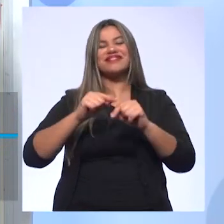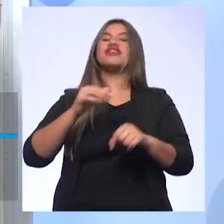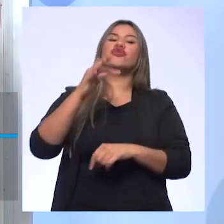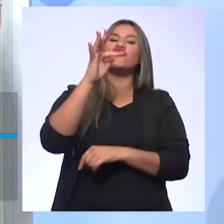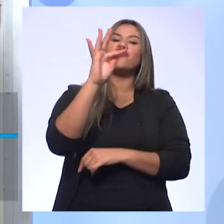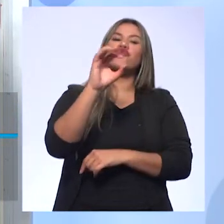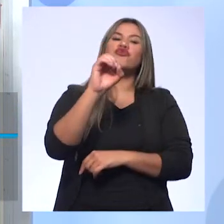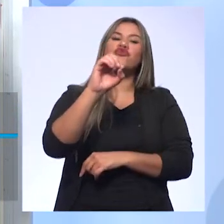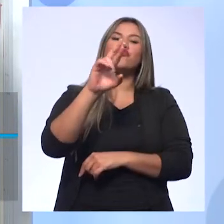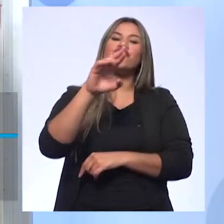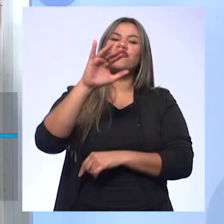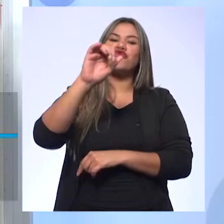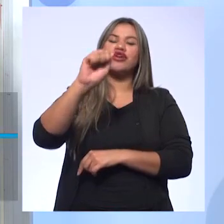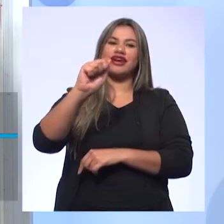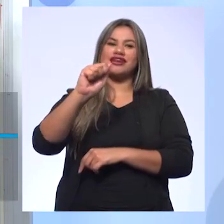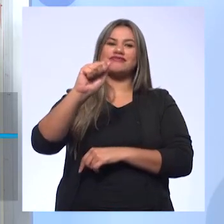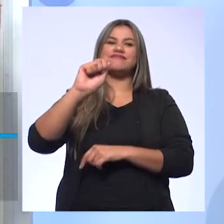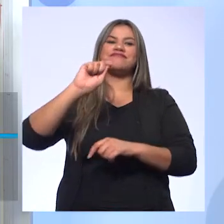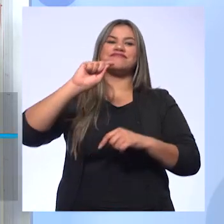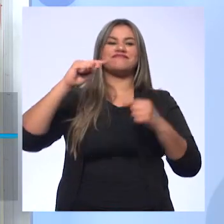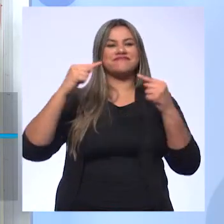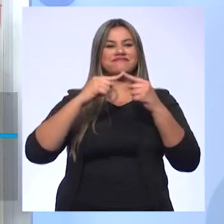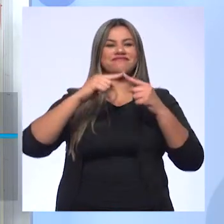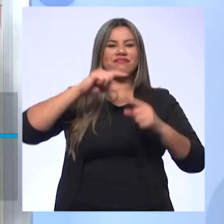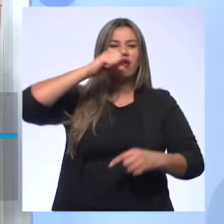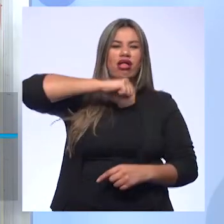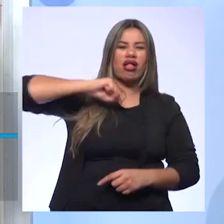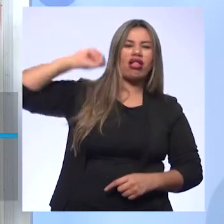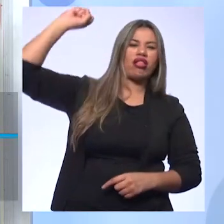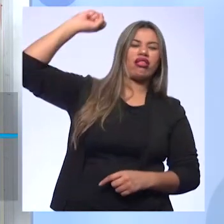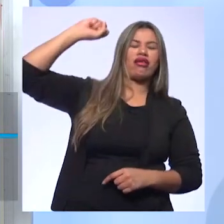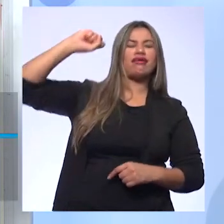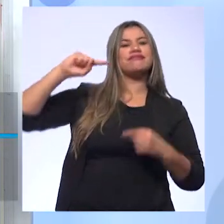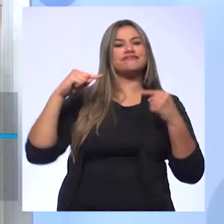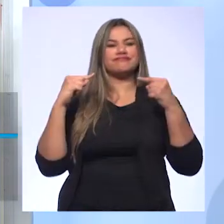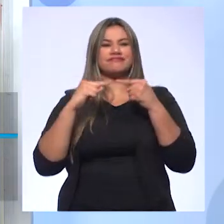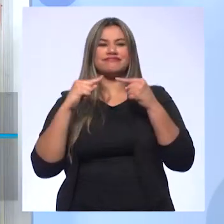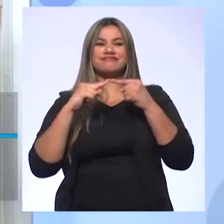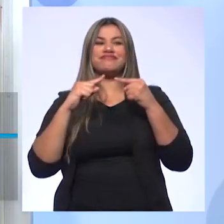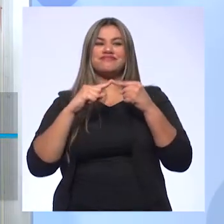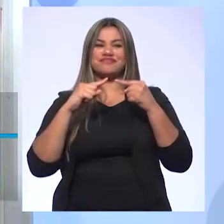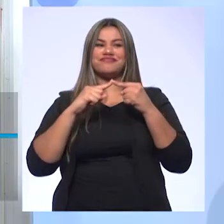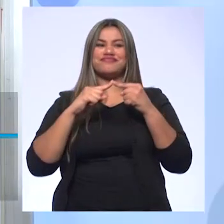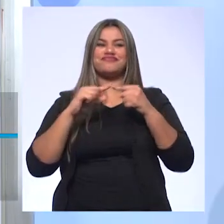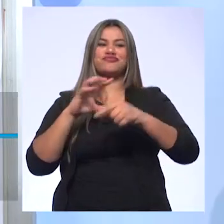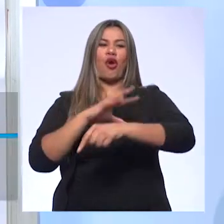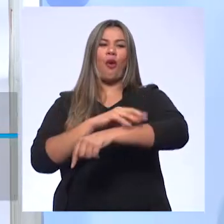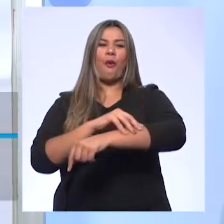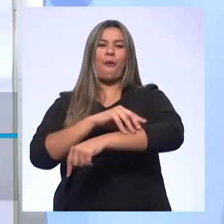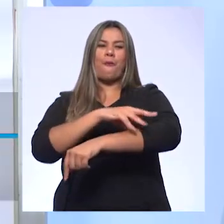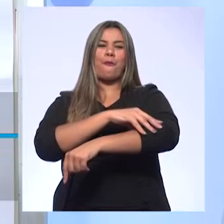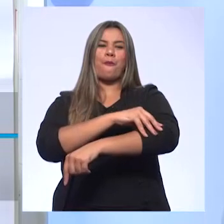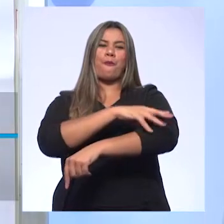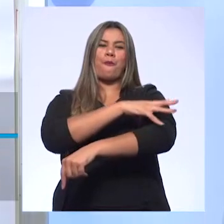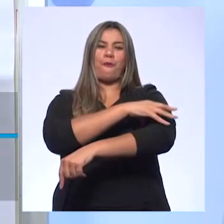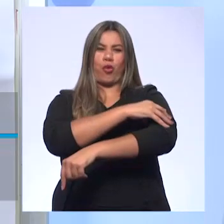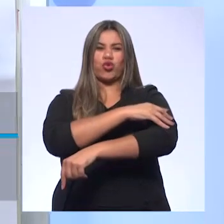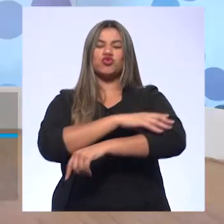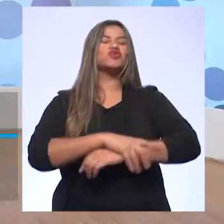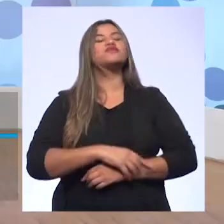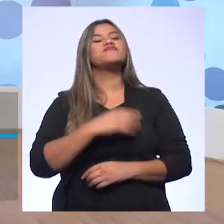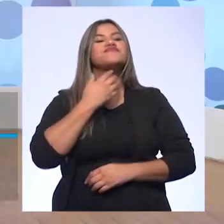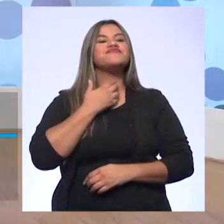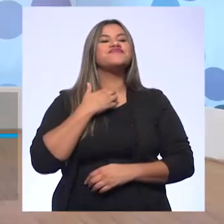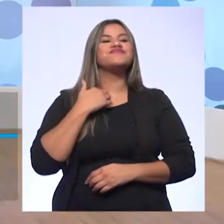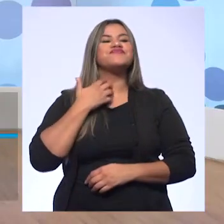aí que tem a ver com o músculo. E eu vou te dar uma dica que tem a ver com forca também, né, professor? É